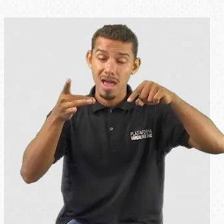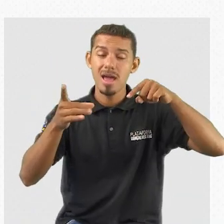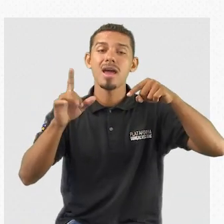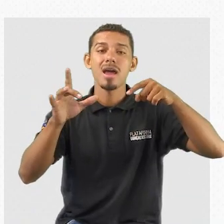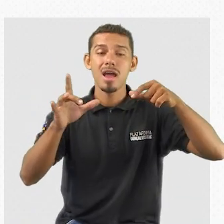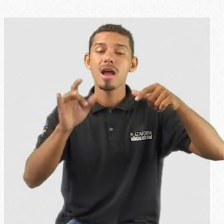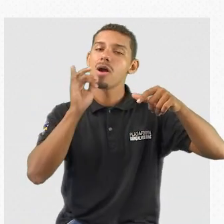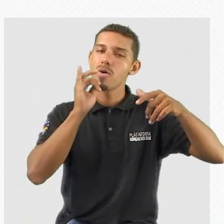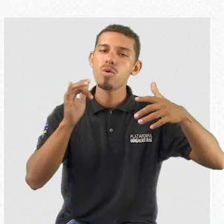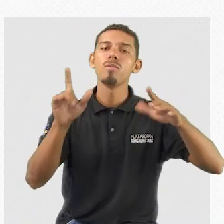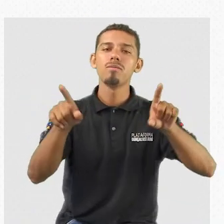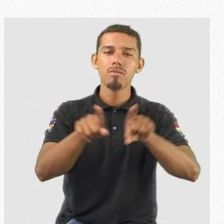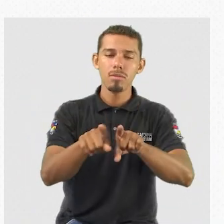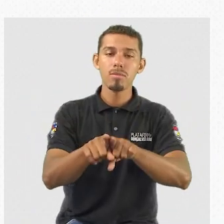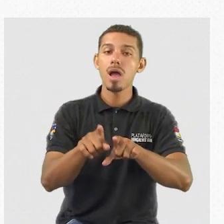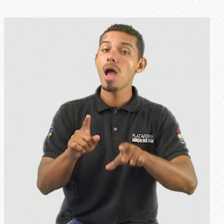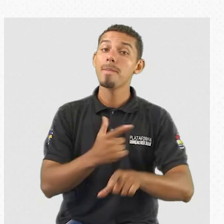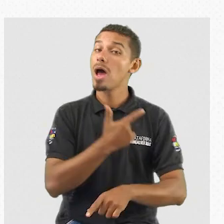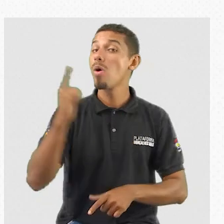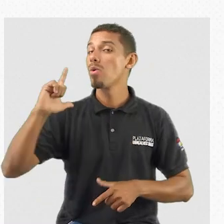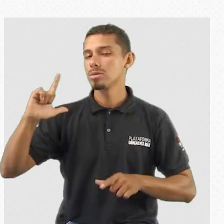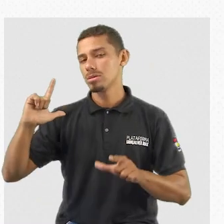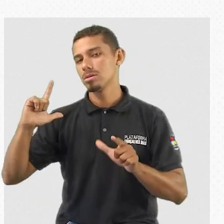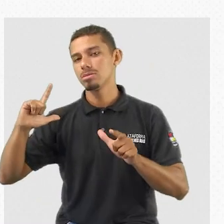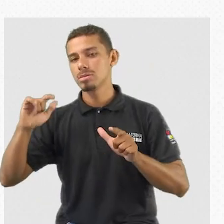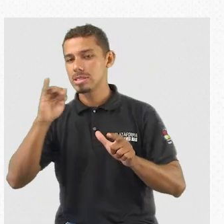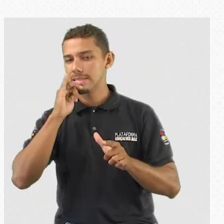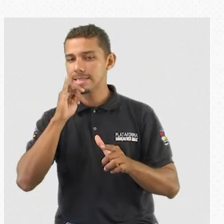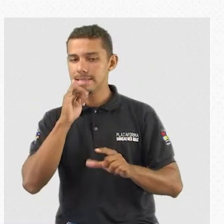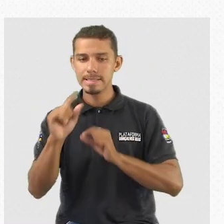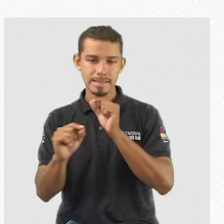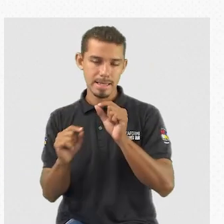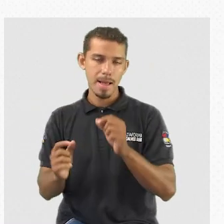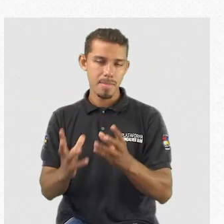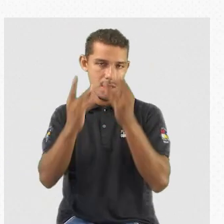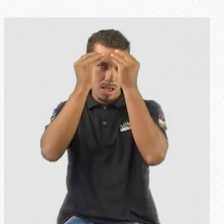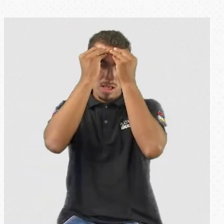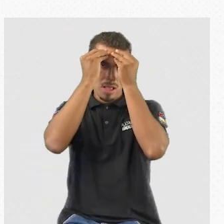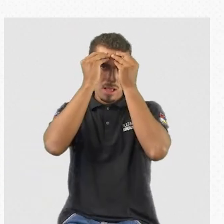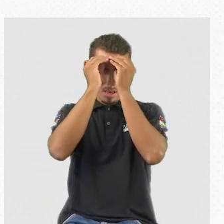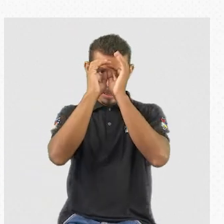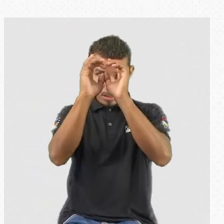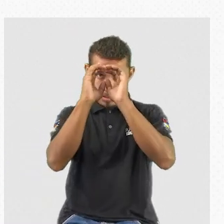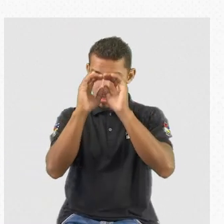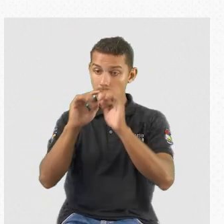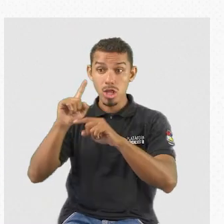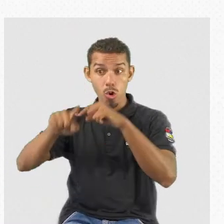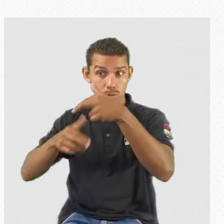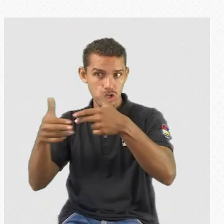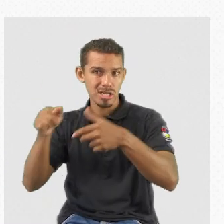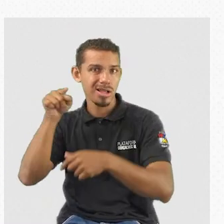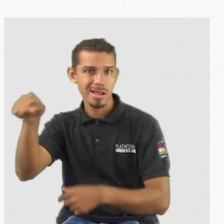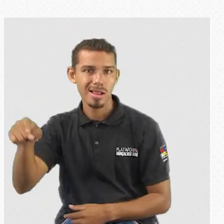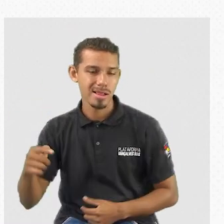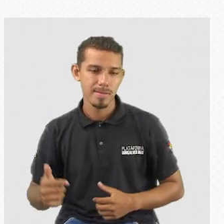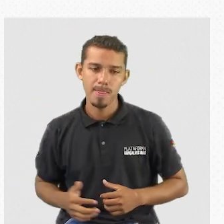comunicado para outras pessoas. Esse signo que está na minha mente. Não necessariamente o objeto que está externo. Ok? Só